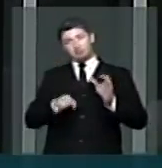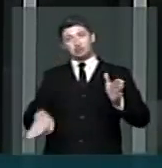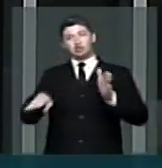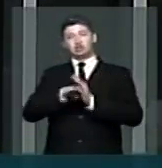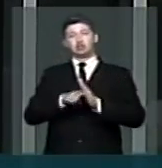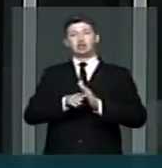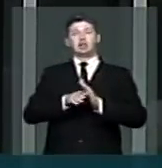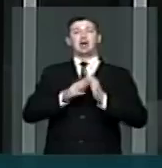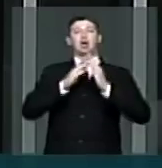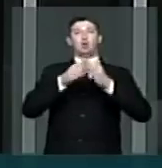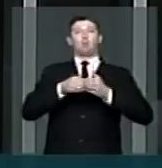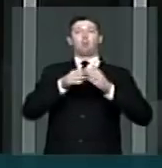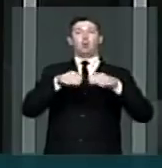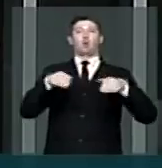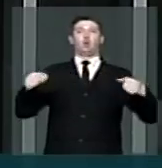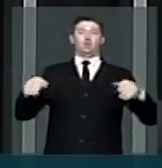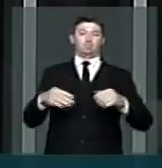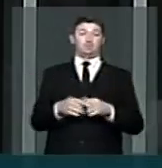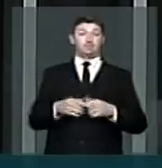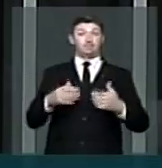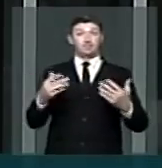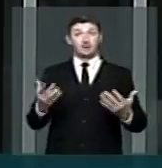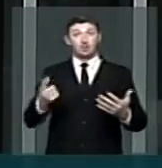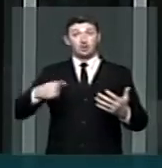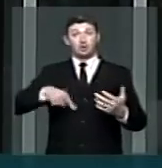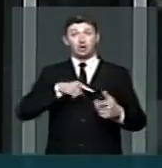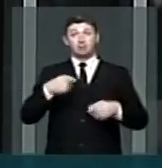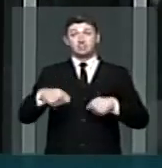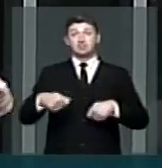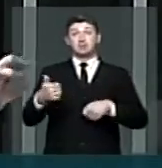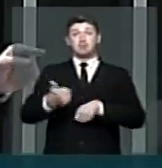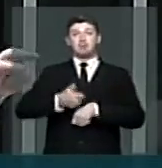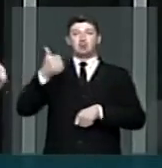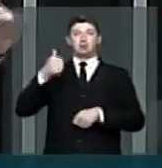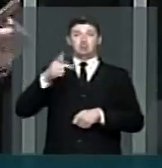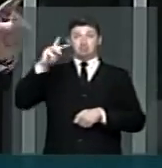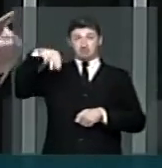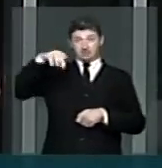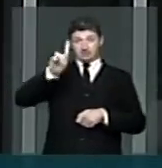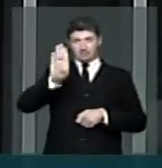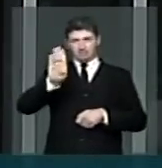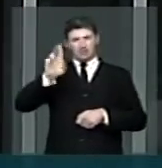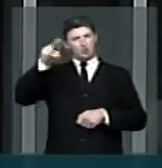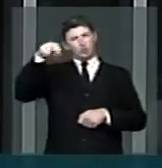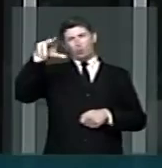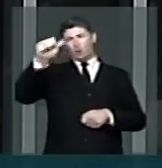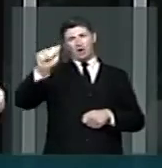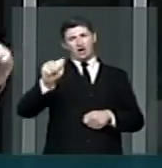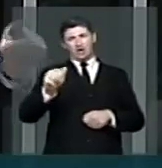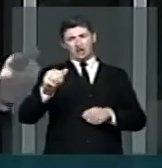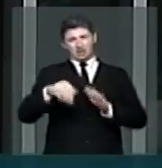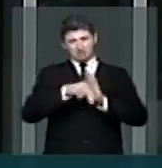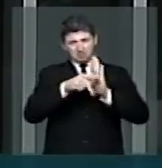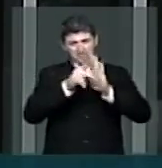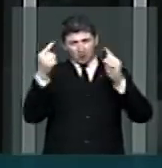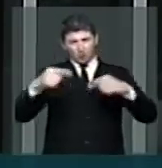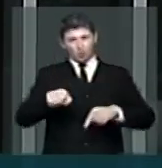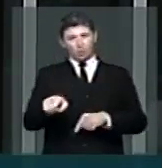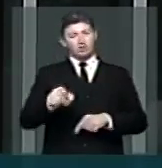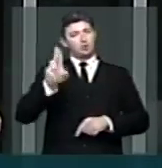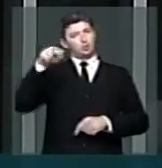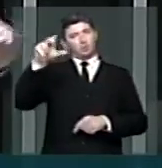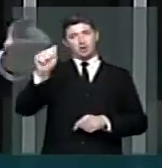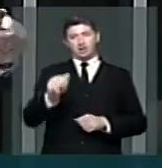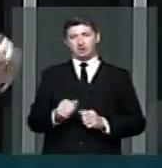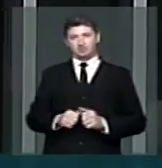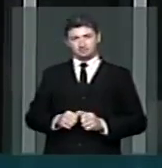Então é preciso que a gente aperfeiçoe. O PMDB jamais foi contrário à medida provisória e não o será. O